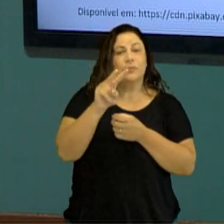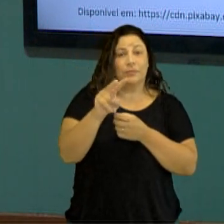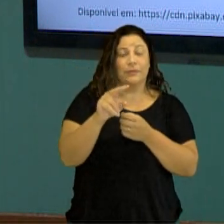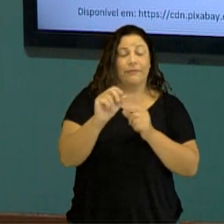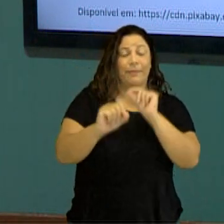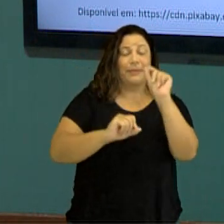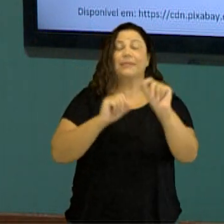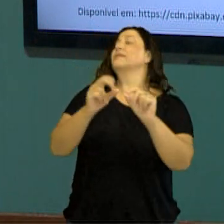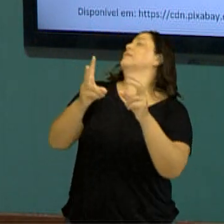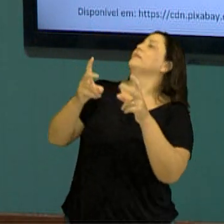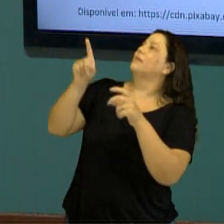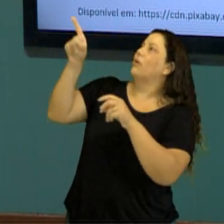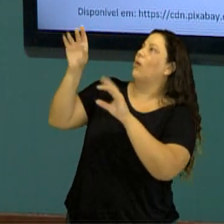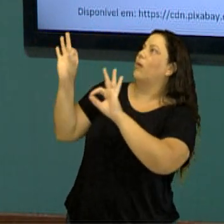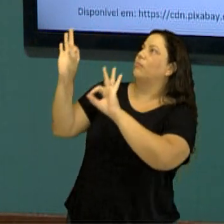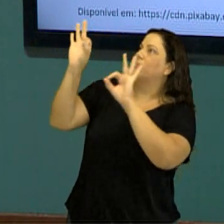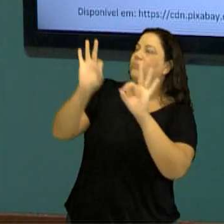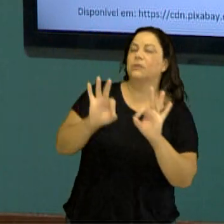Número